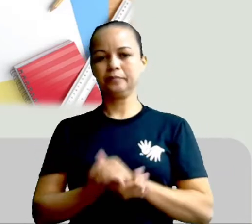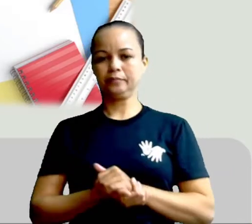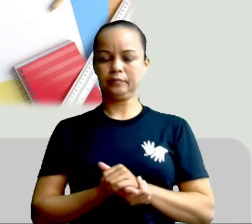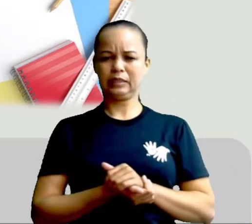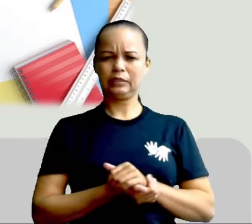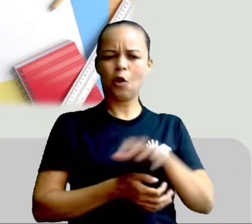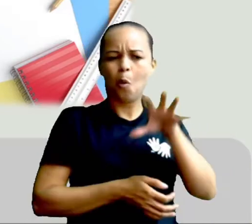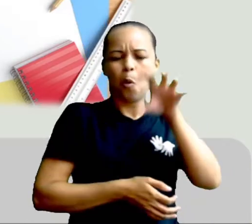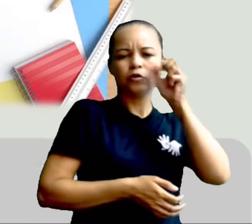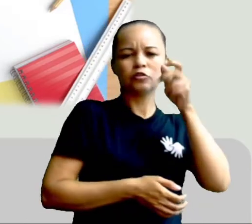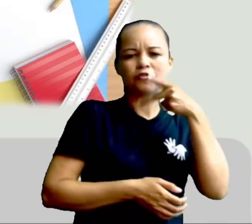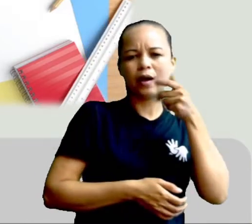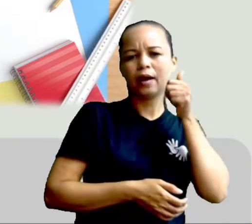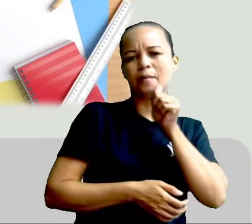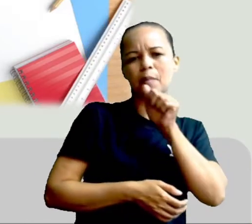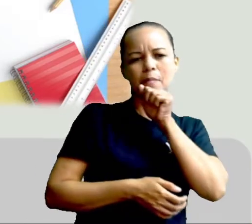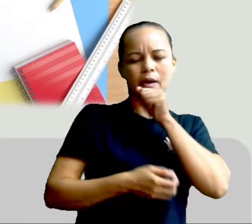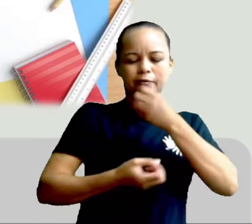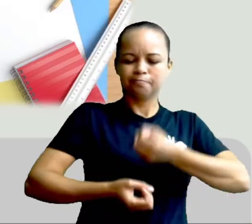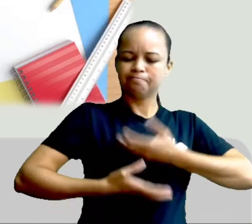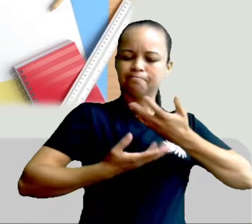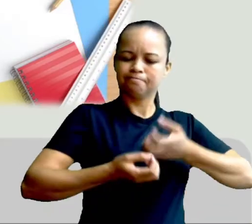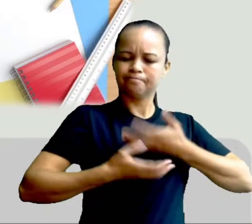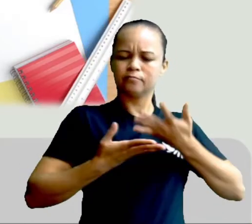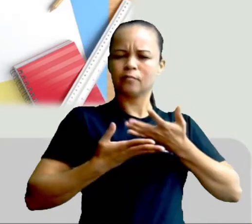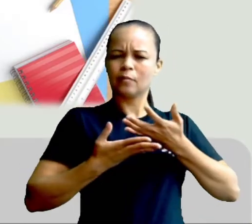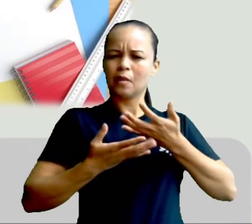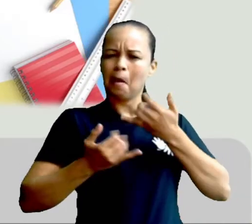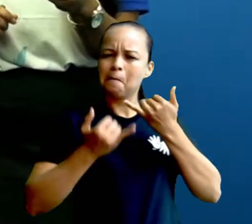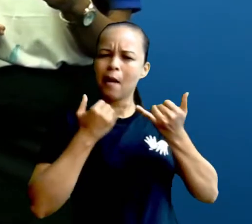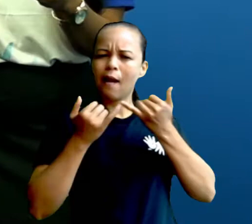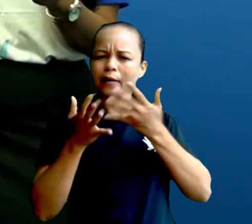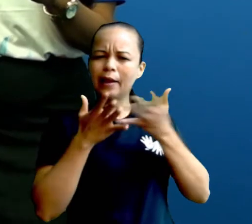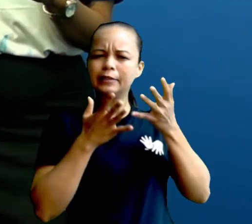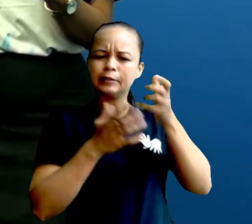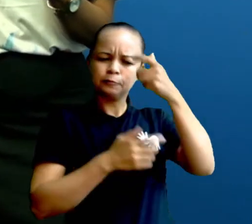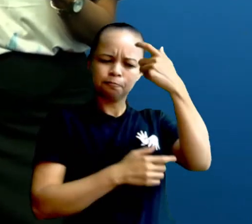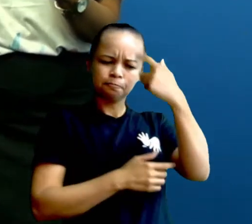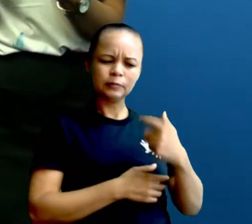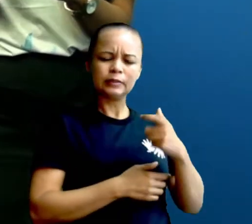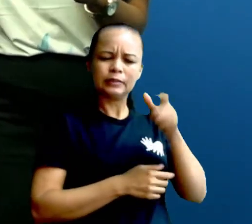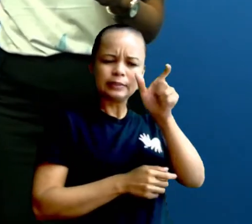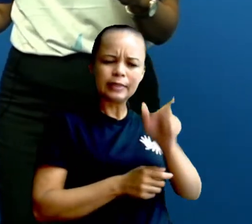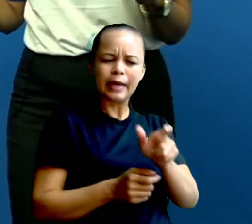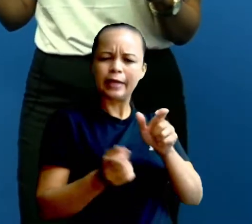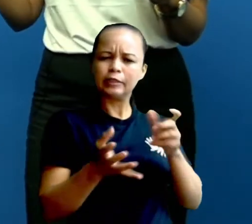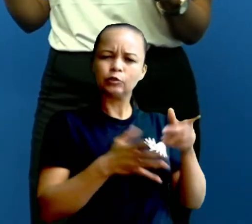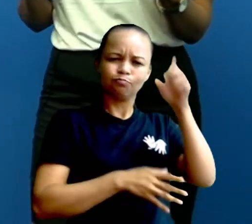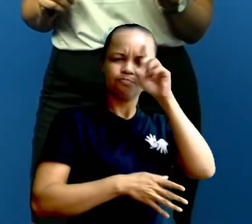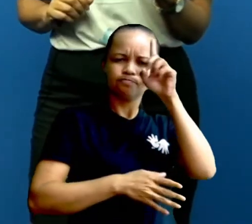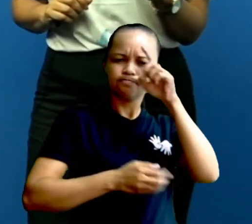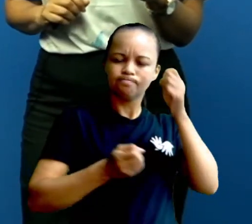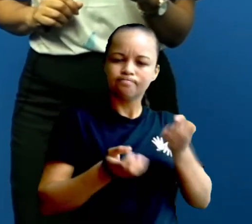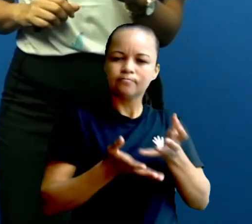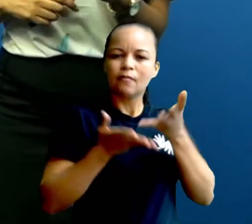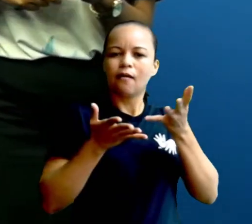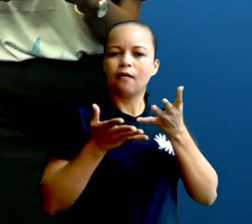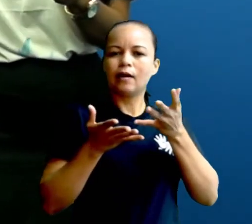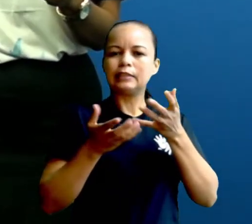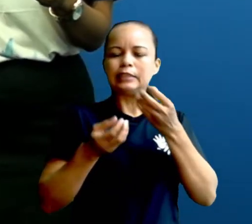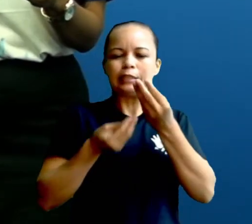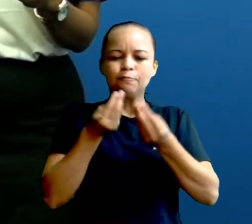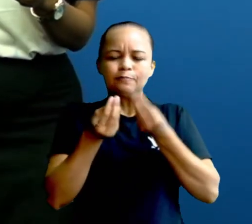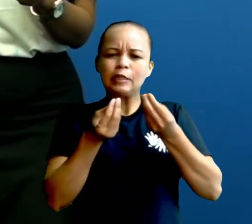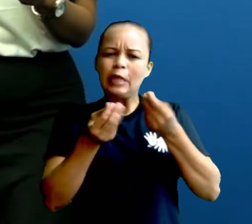Se eu ouço falar de mãe através da poesia, parece que ela é um ser tão sublime todo dia.